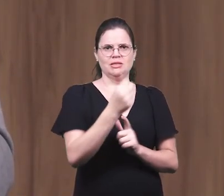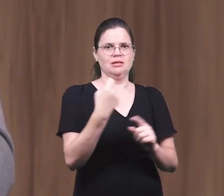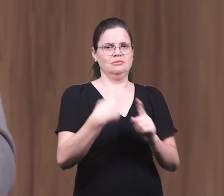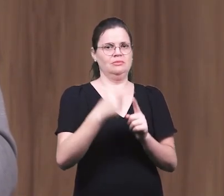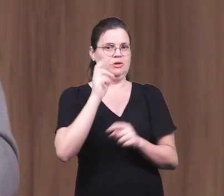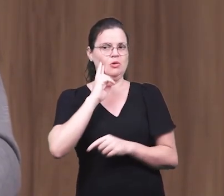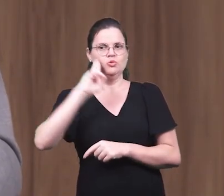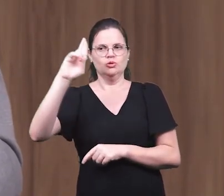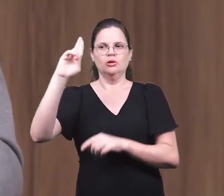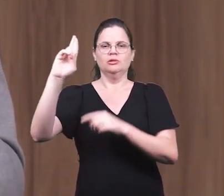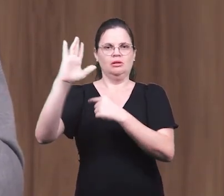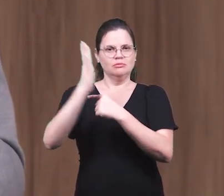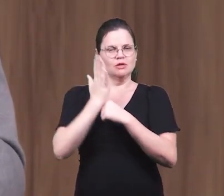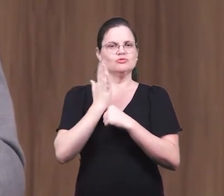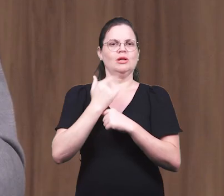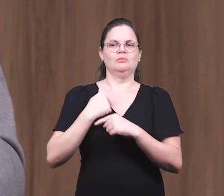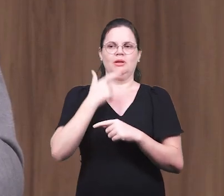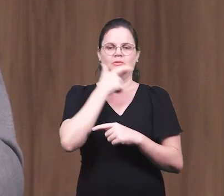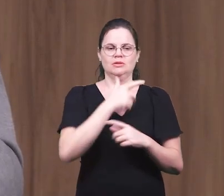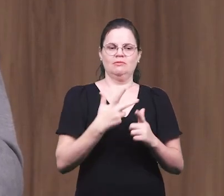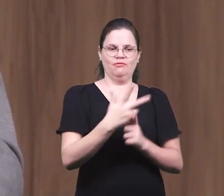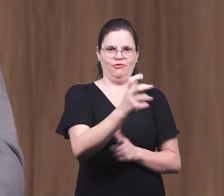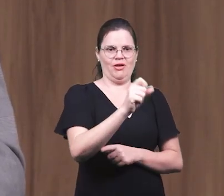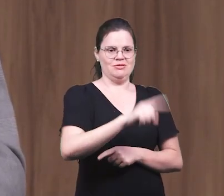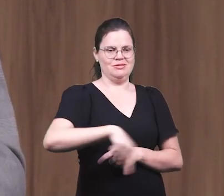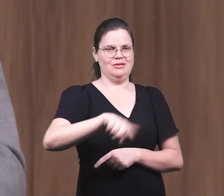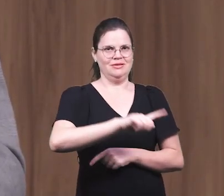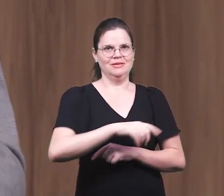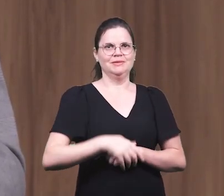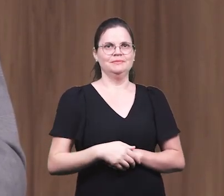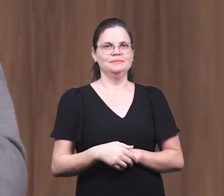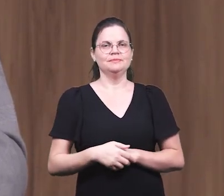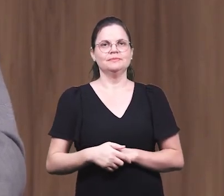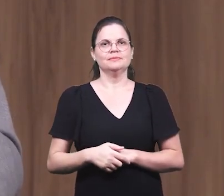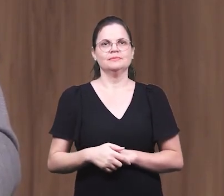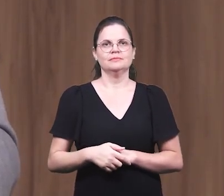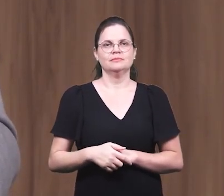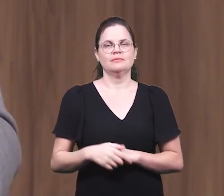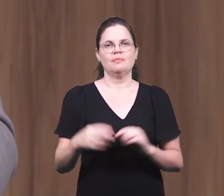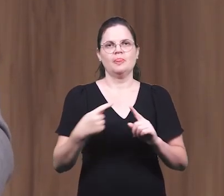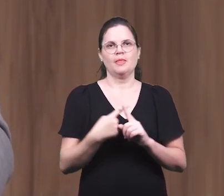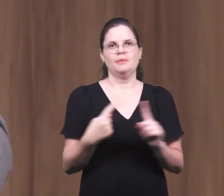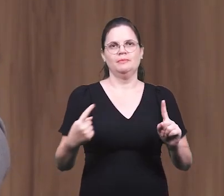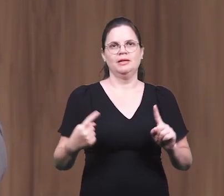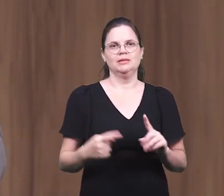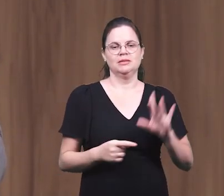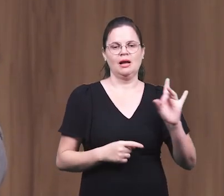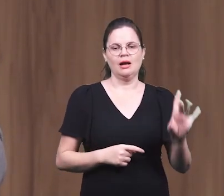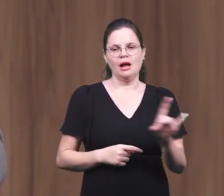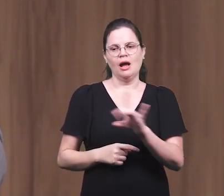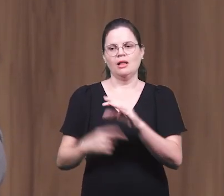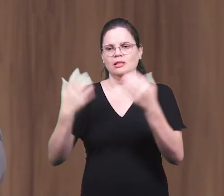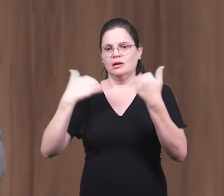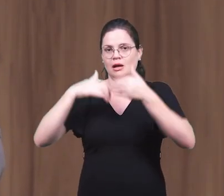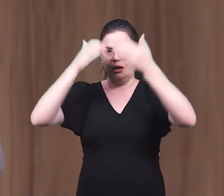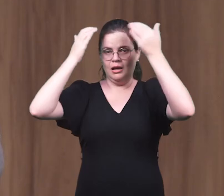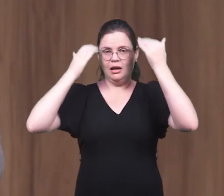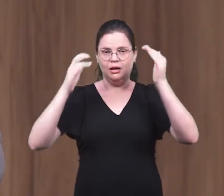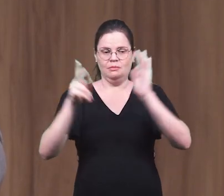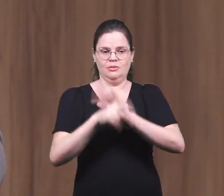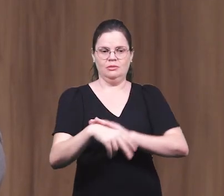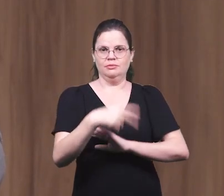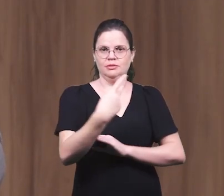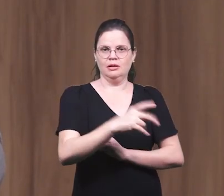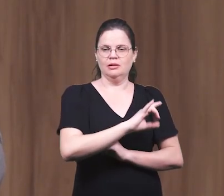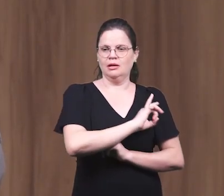por nós. Está fazendo coisas grandes por nós. Aqui nessa sequência aqui. Mas cada rei desse daqui, cada